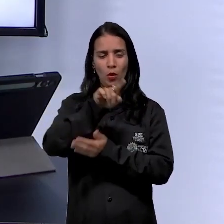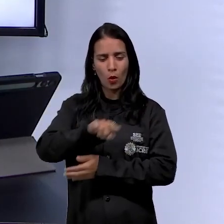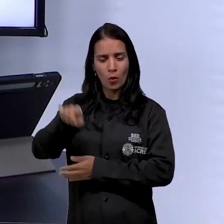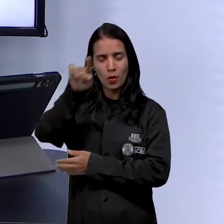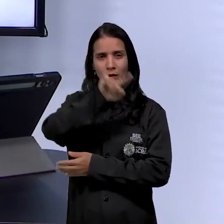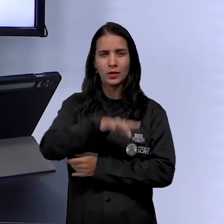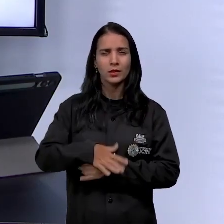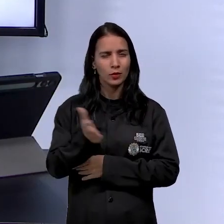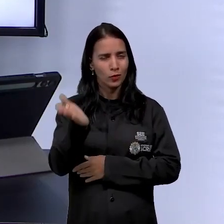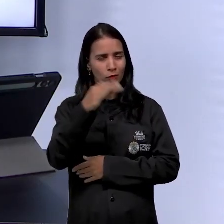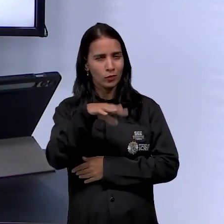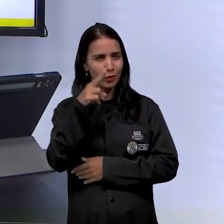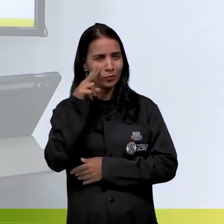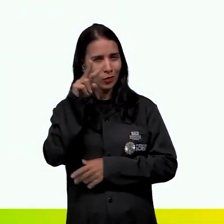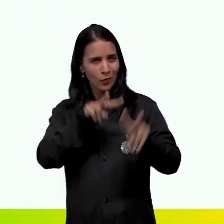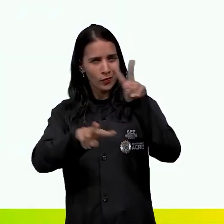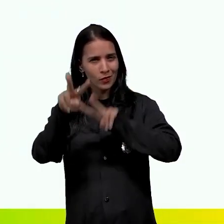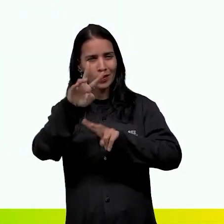isso.